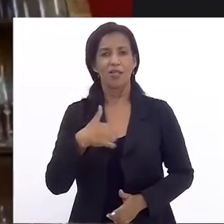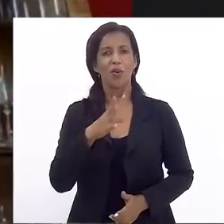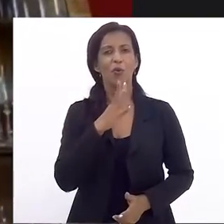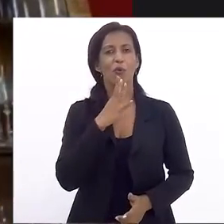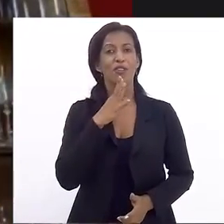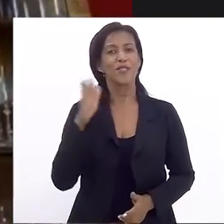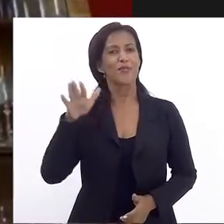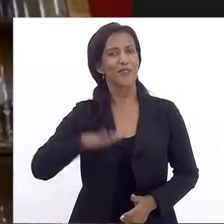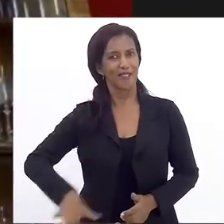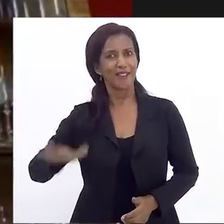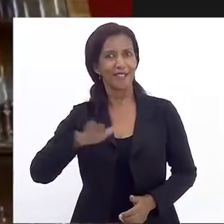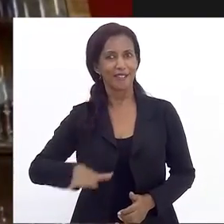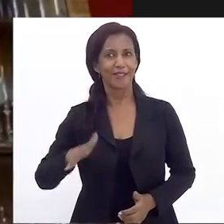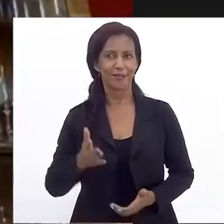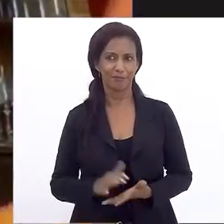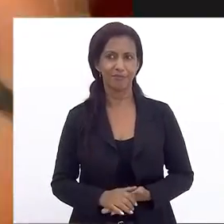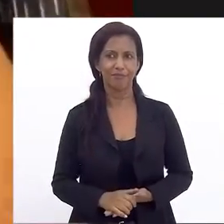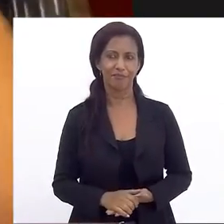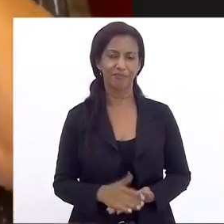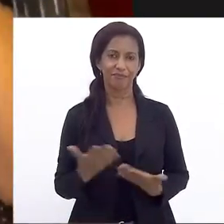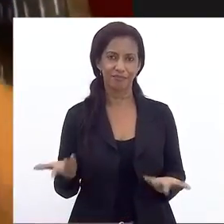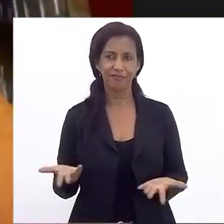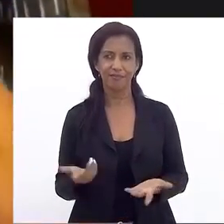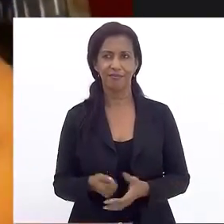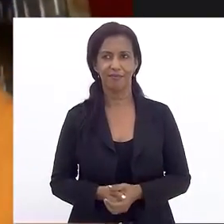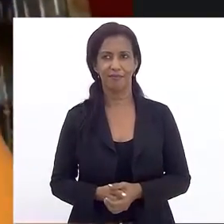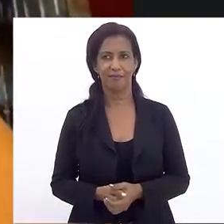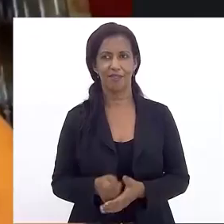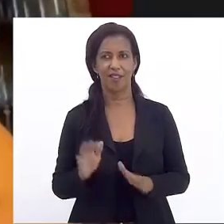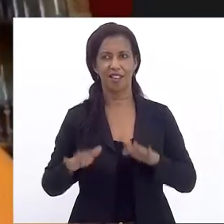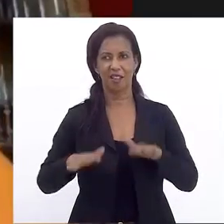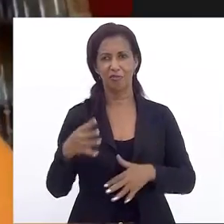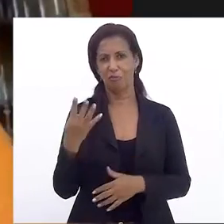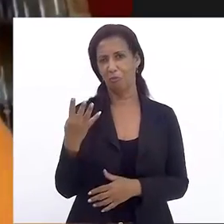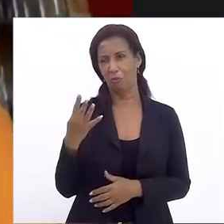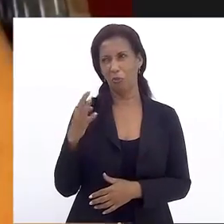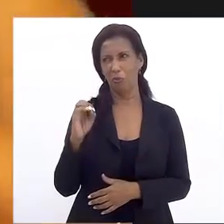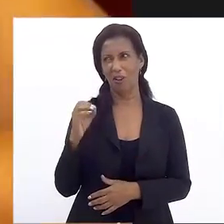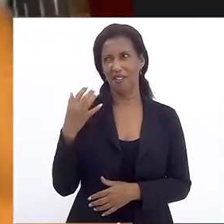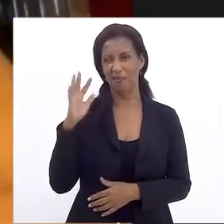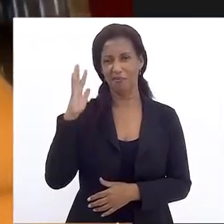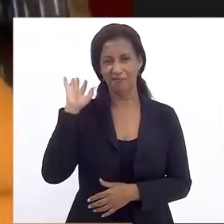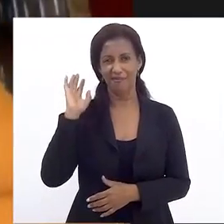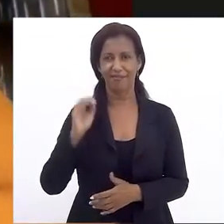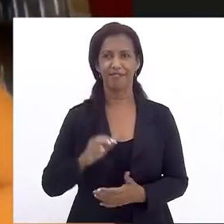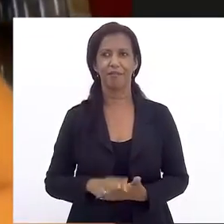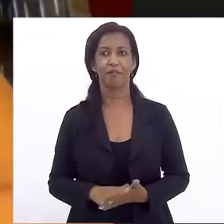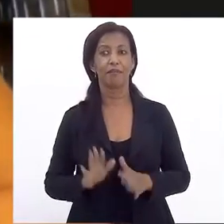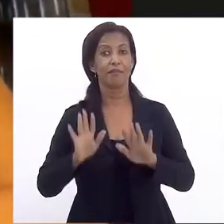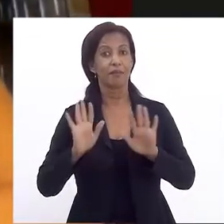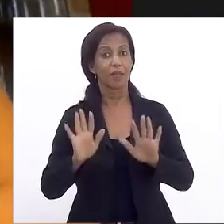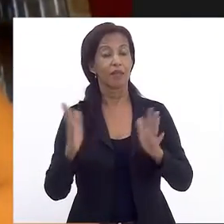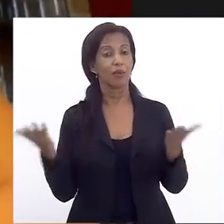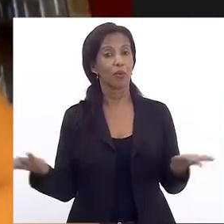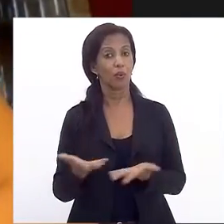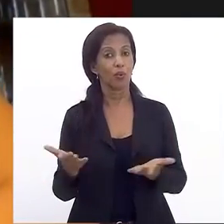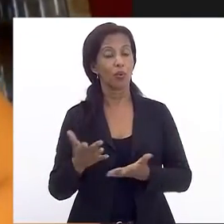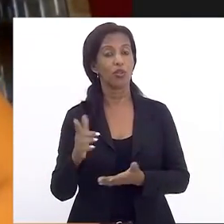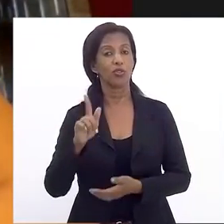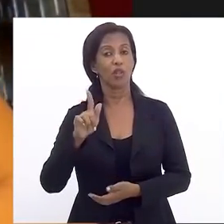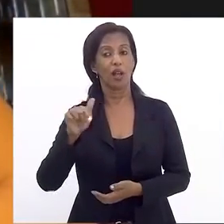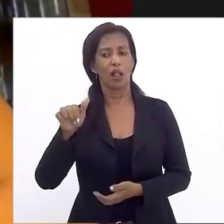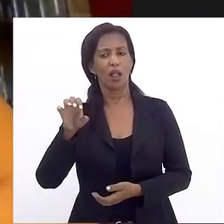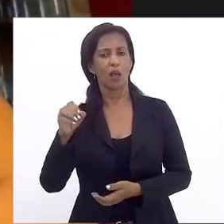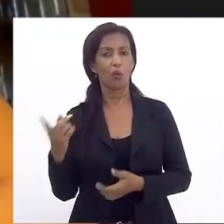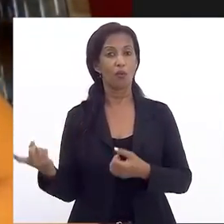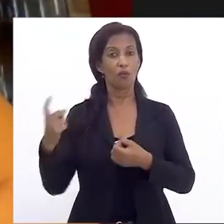eu conheci quando era criança, né? Há uns 40 e poucos anos atrás. Mas hoje a